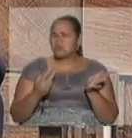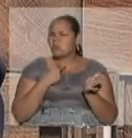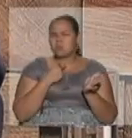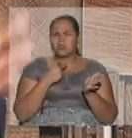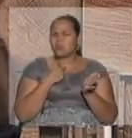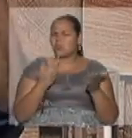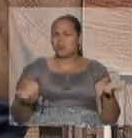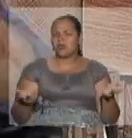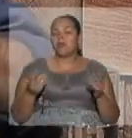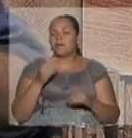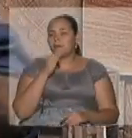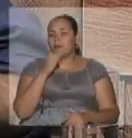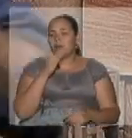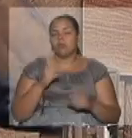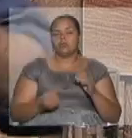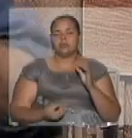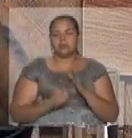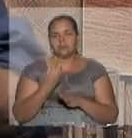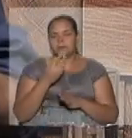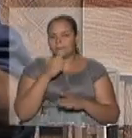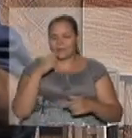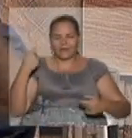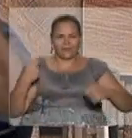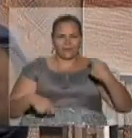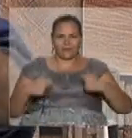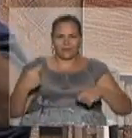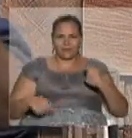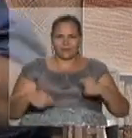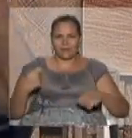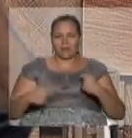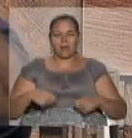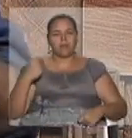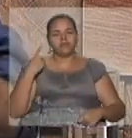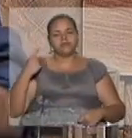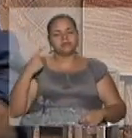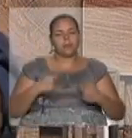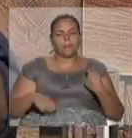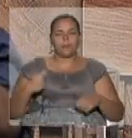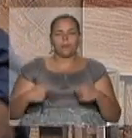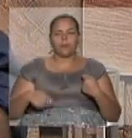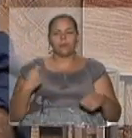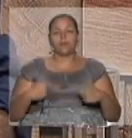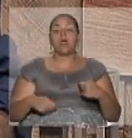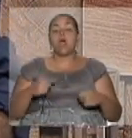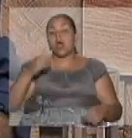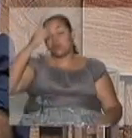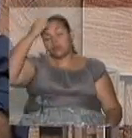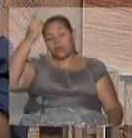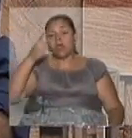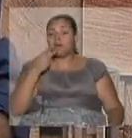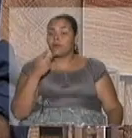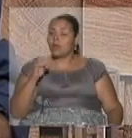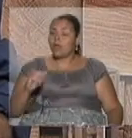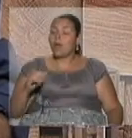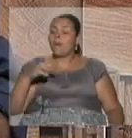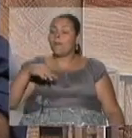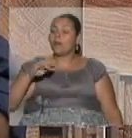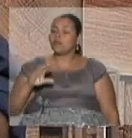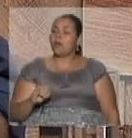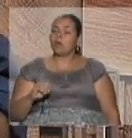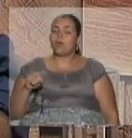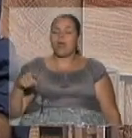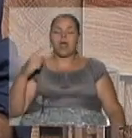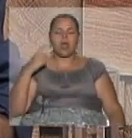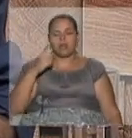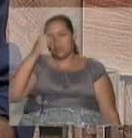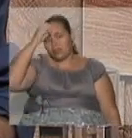criei aquele atabaque que é tocado com as varetas, né? Aquele plá, plá, plá, plá, plá. Cheguei com aquela ideia, falei para Marcelo, a